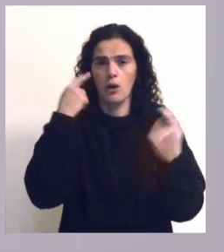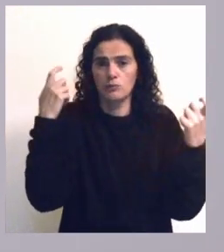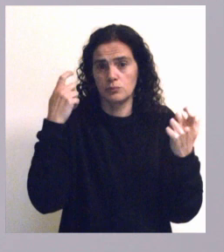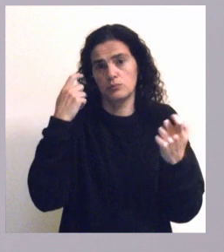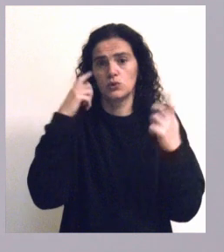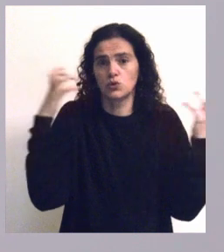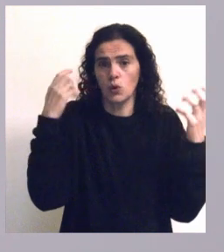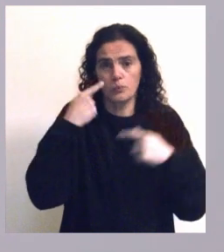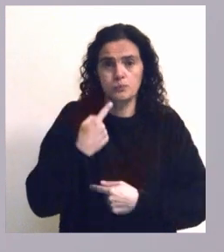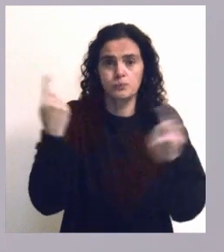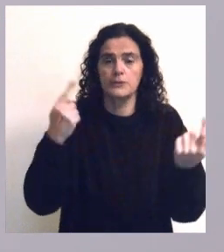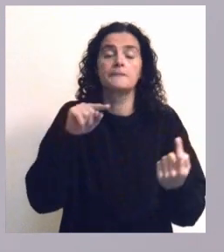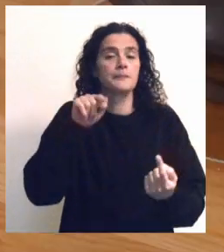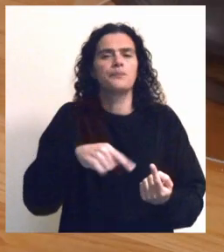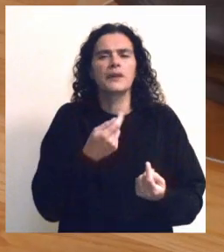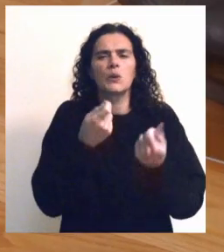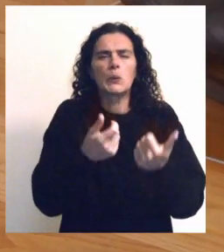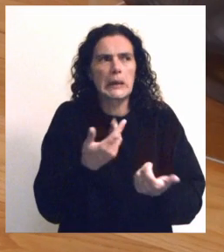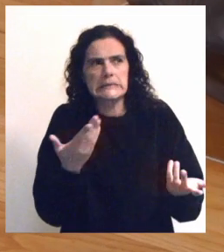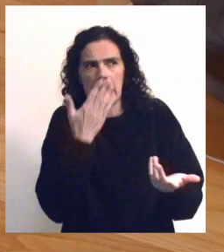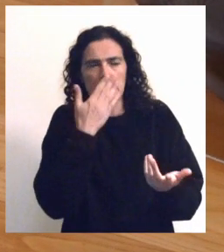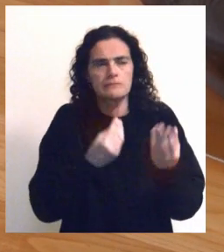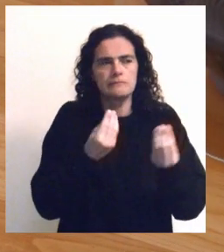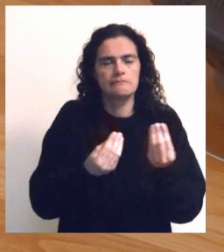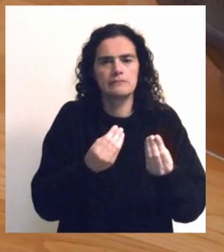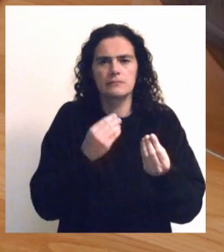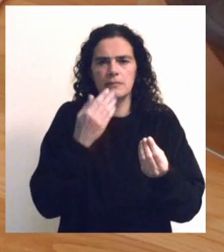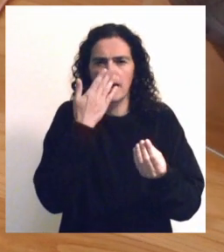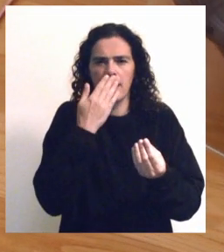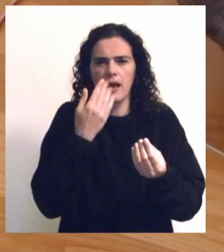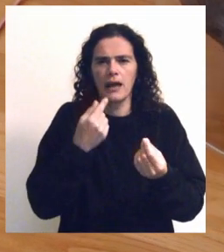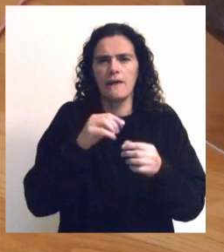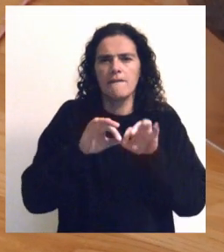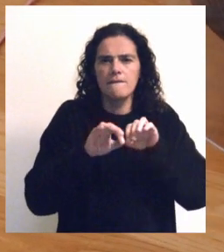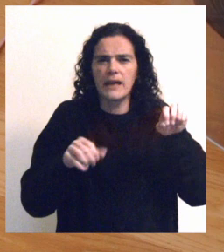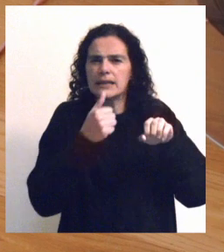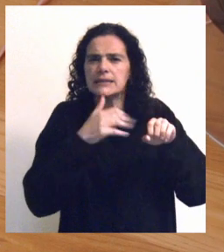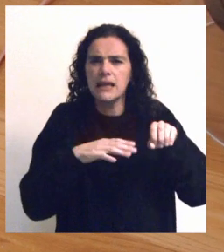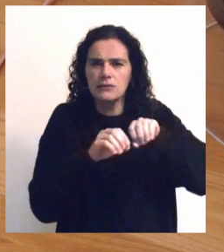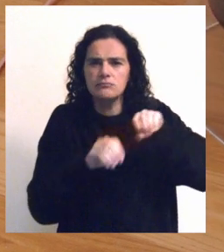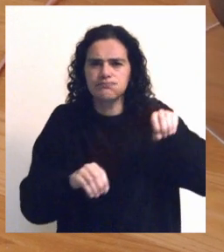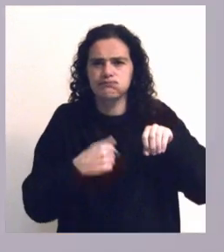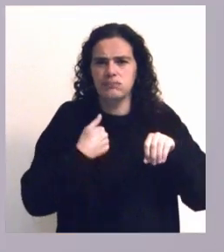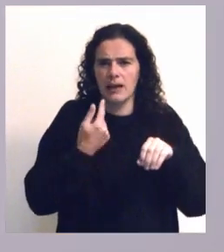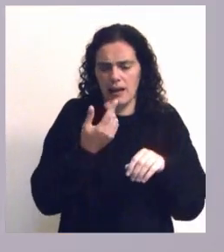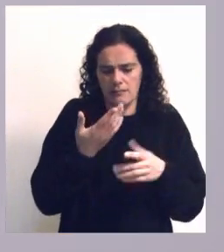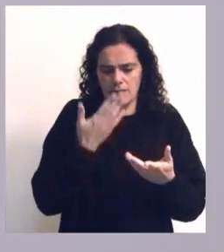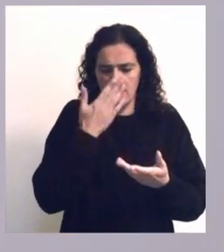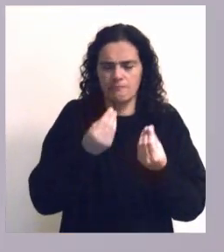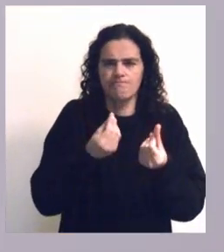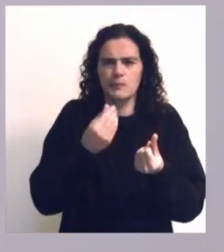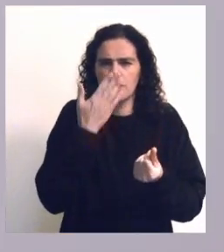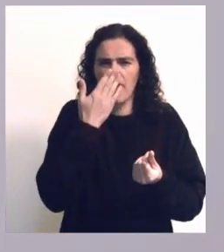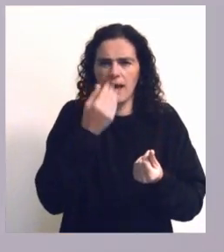funcionalidade enquanto transmissores de som. São quase como que, olhando para aqui, veias dentro das quais, ou